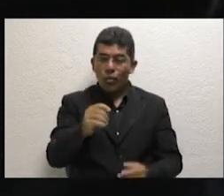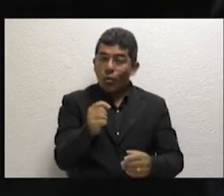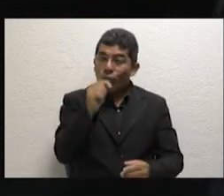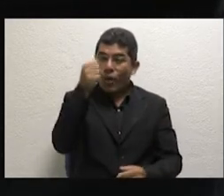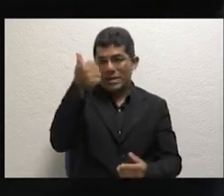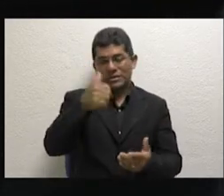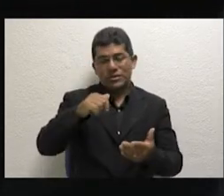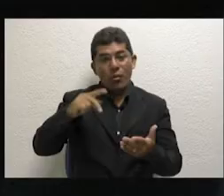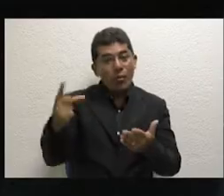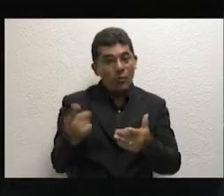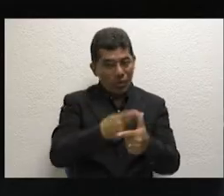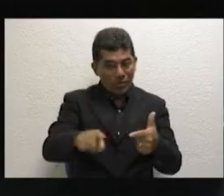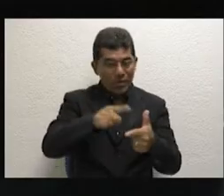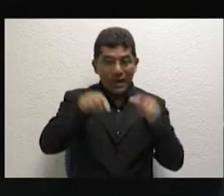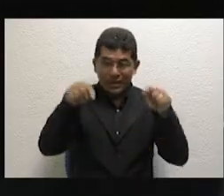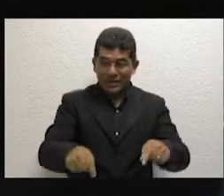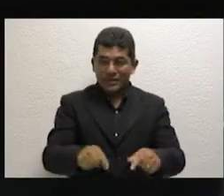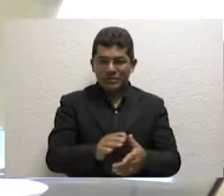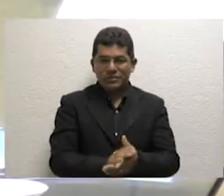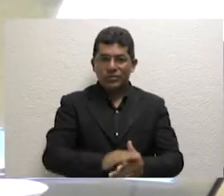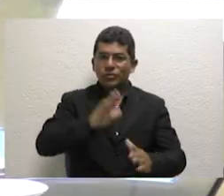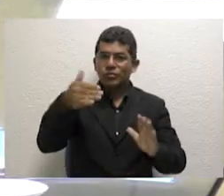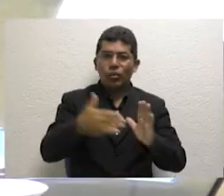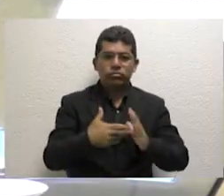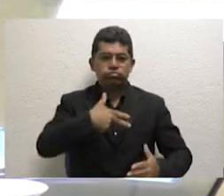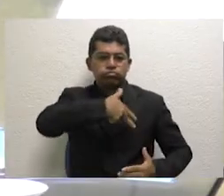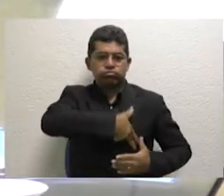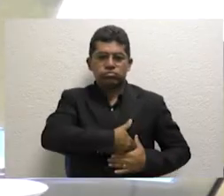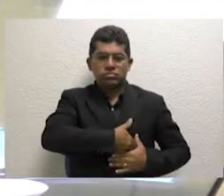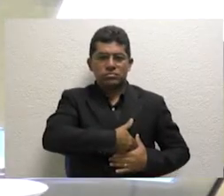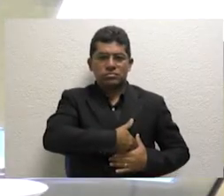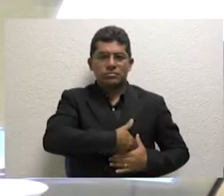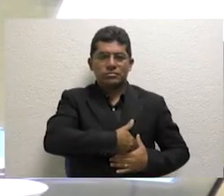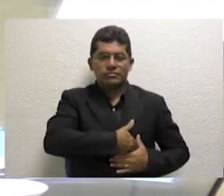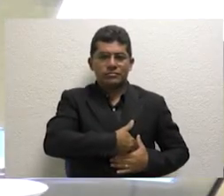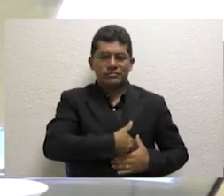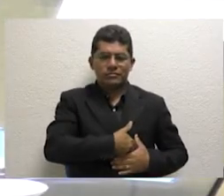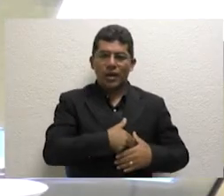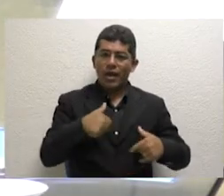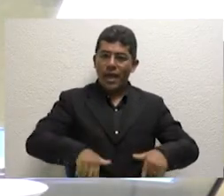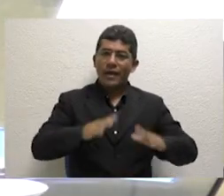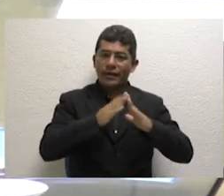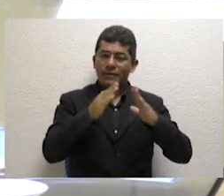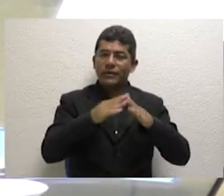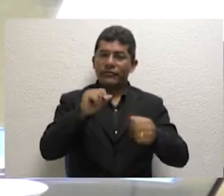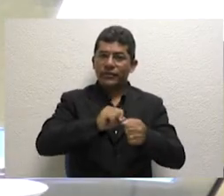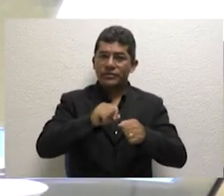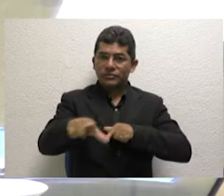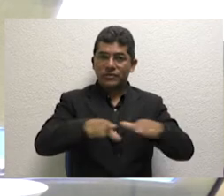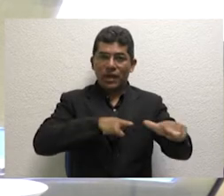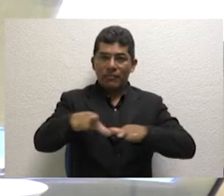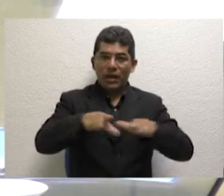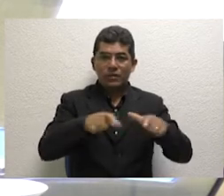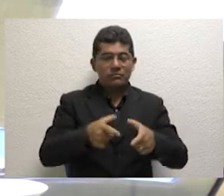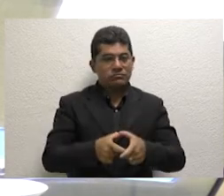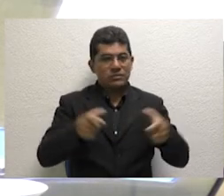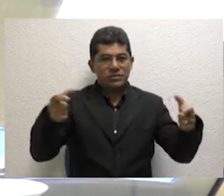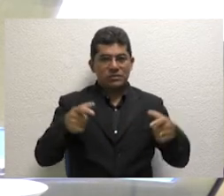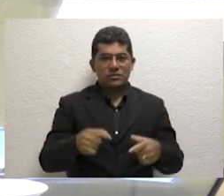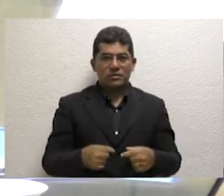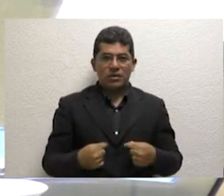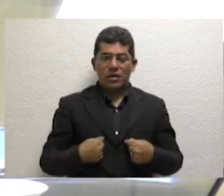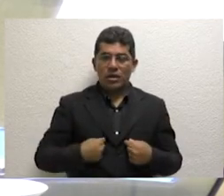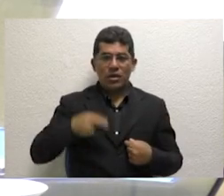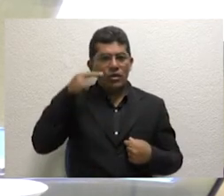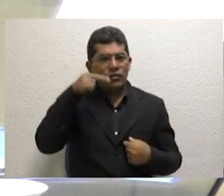fatal aqui todos andam armados então esta casa faz o exercício imenso eu não vi na